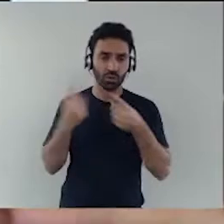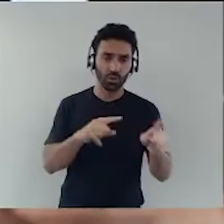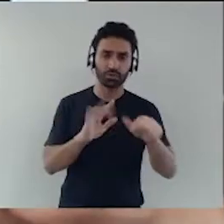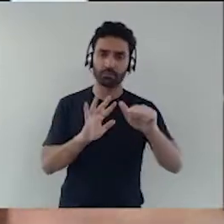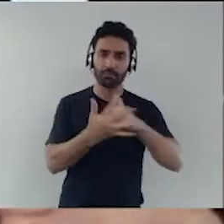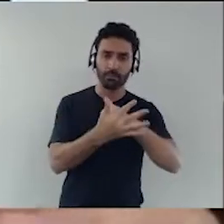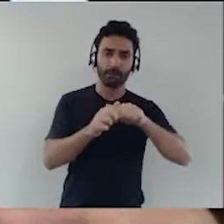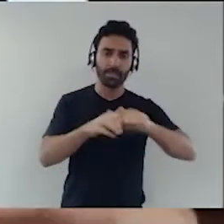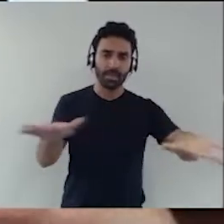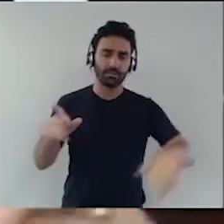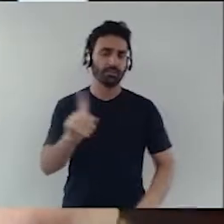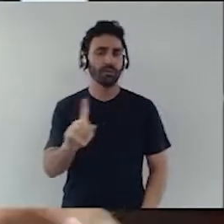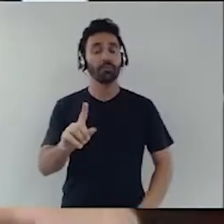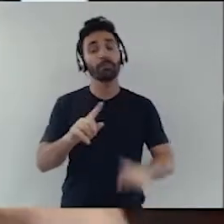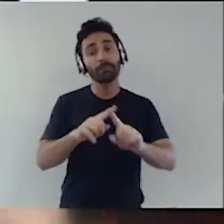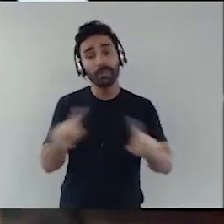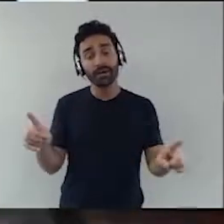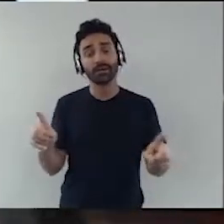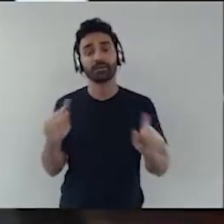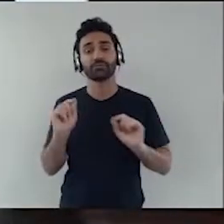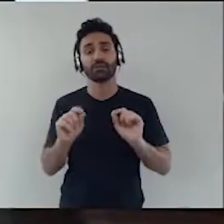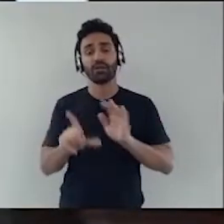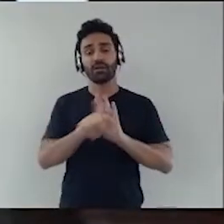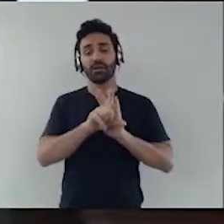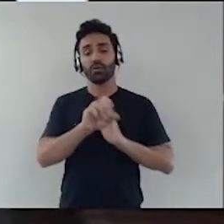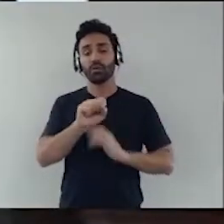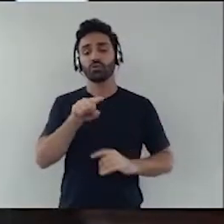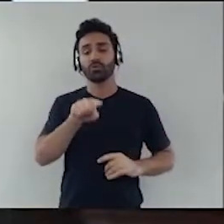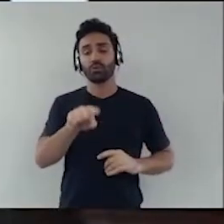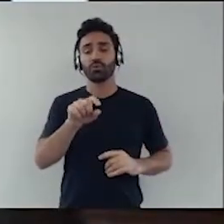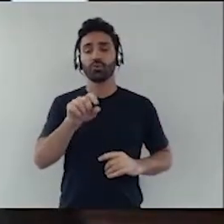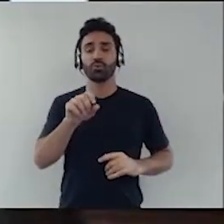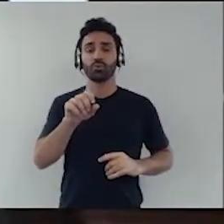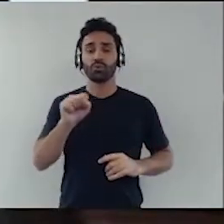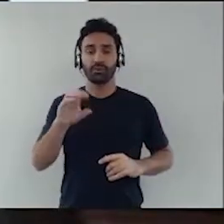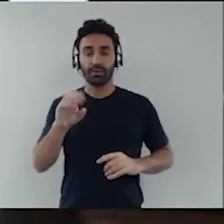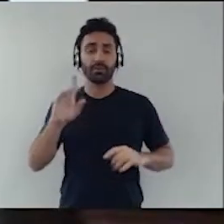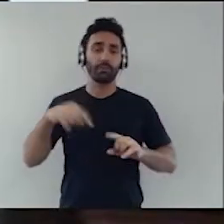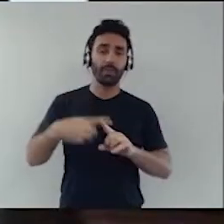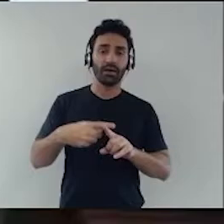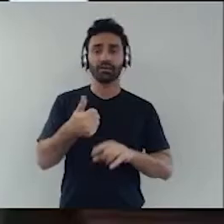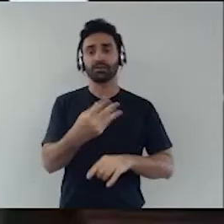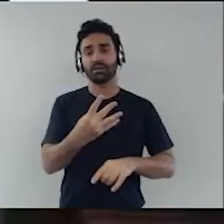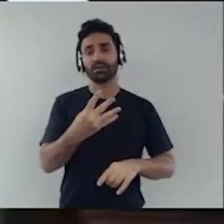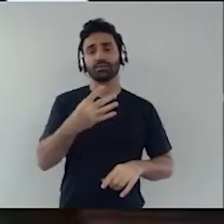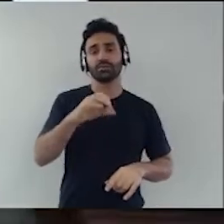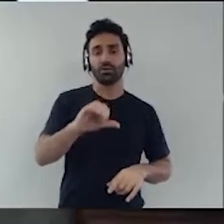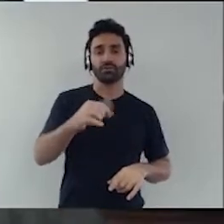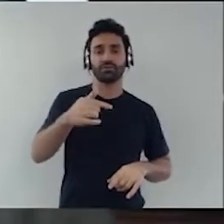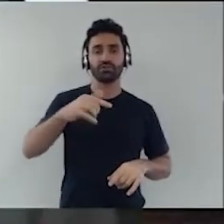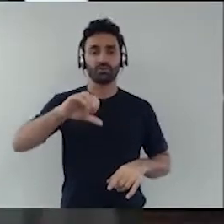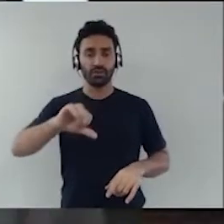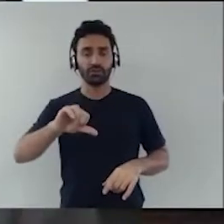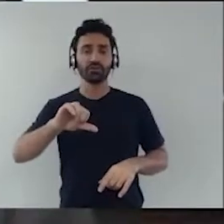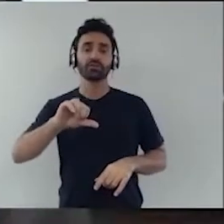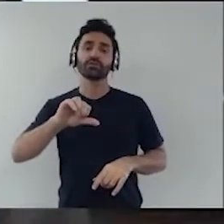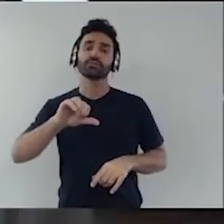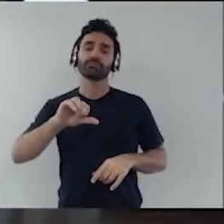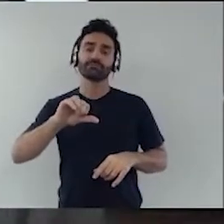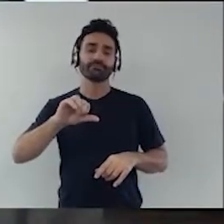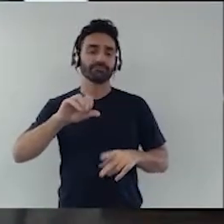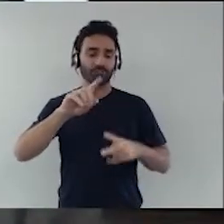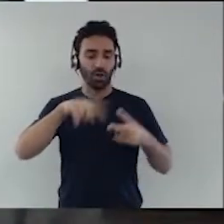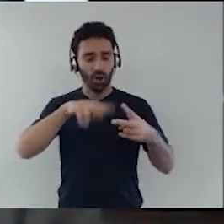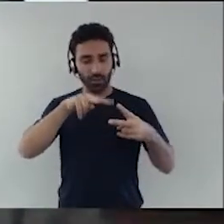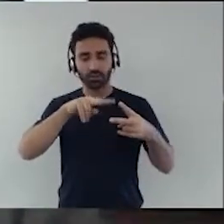pandemias, mas também a Lei 8.080, combinado com a Lei 13.979, não deixa